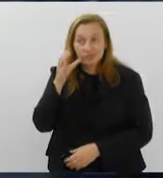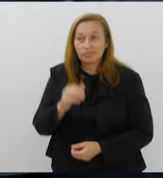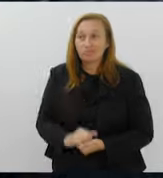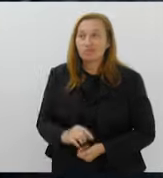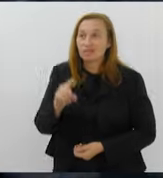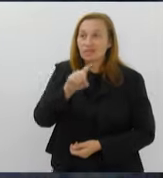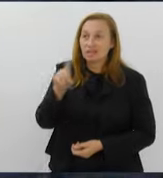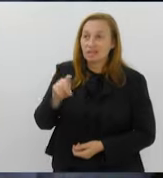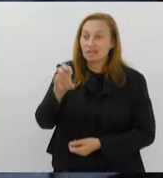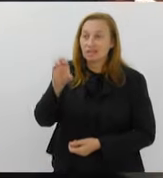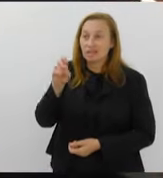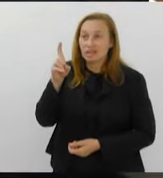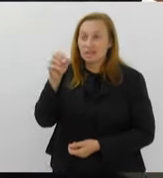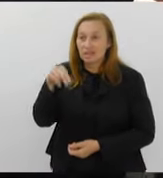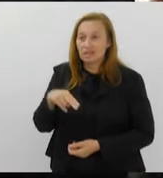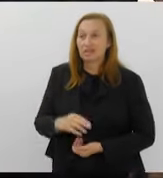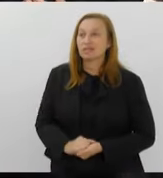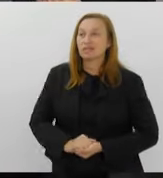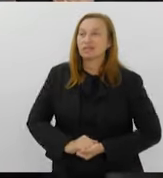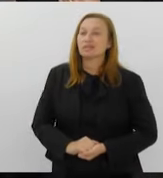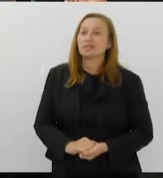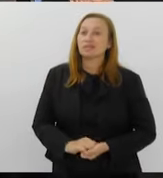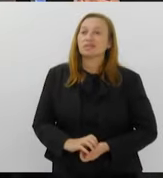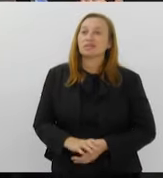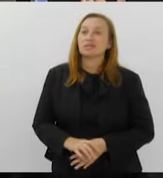a Zeidan.